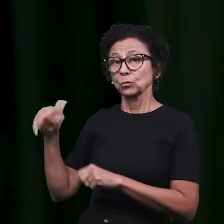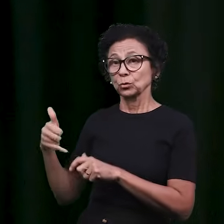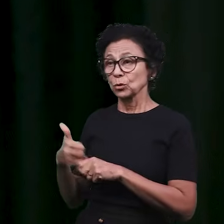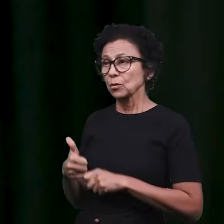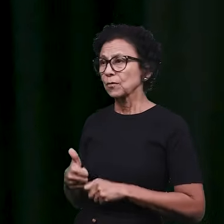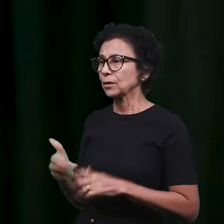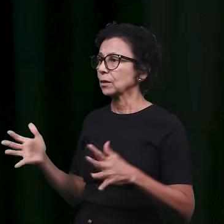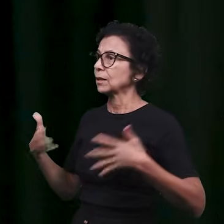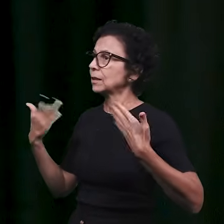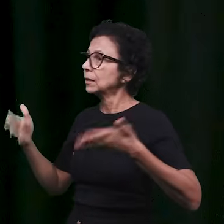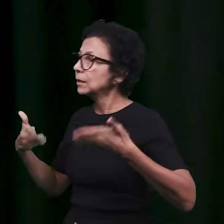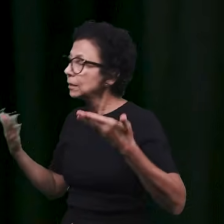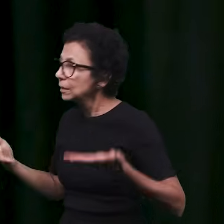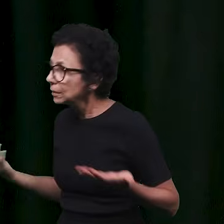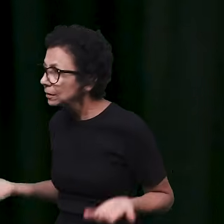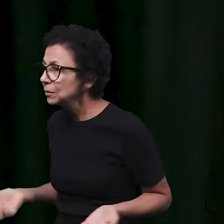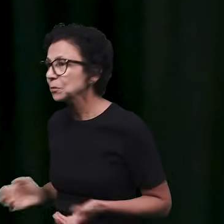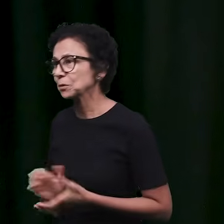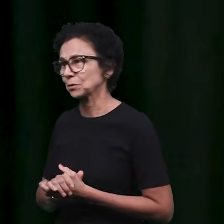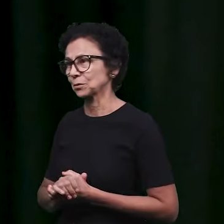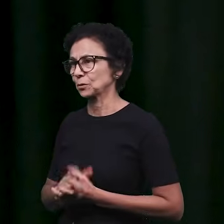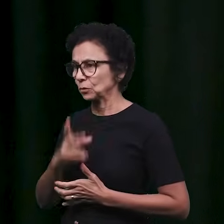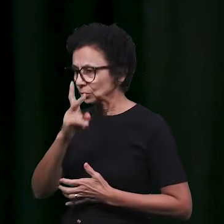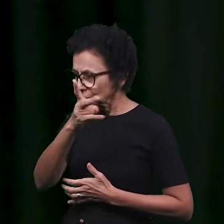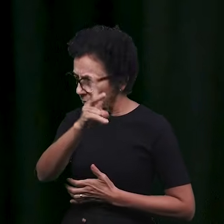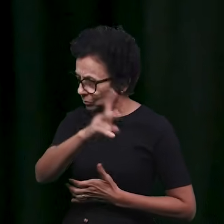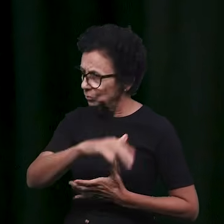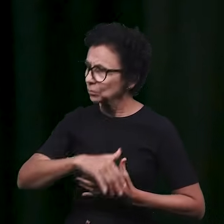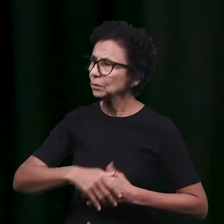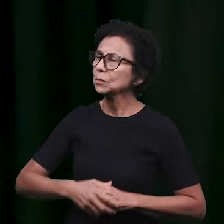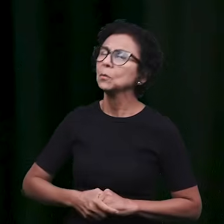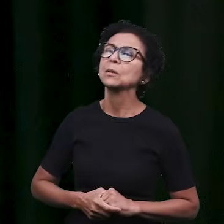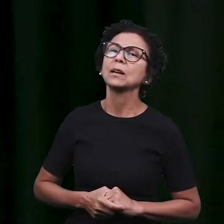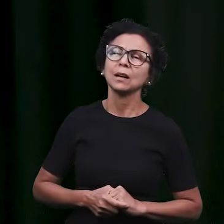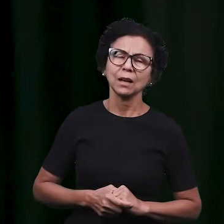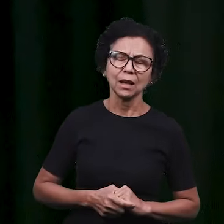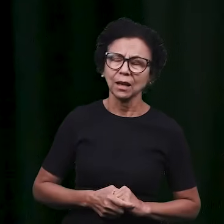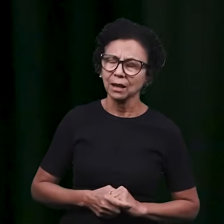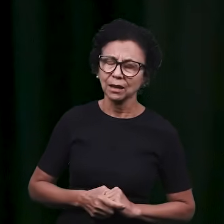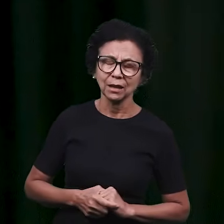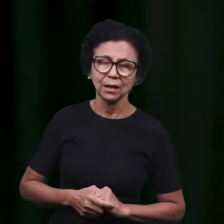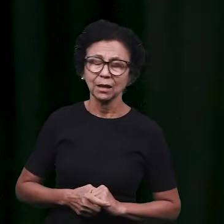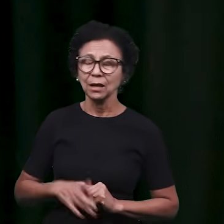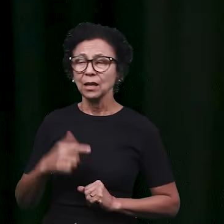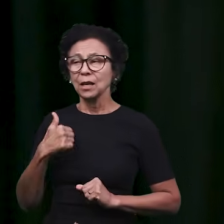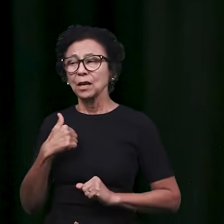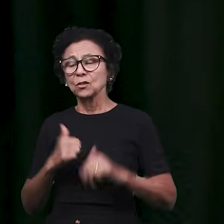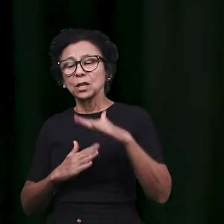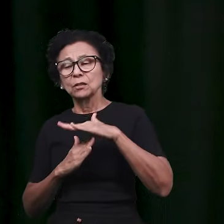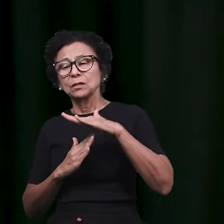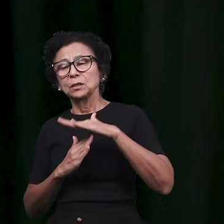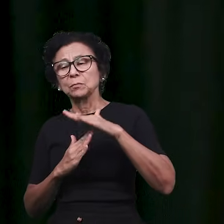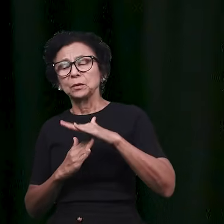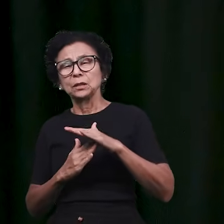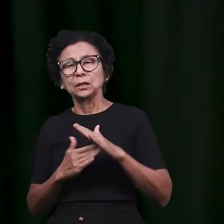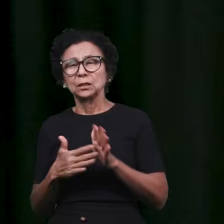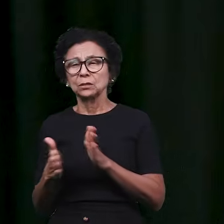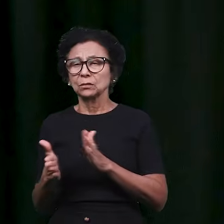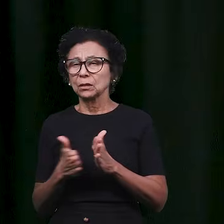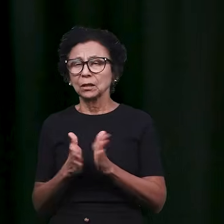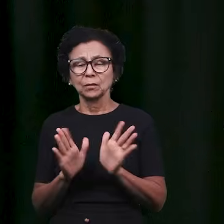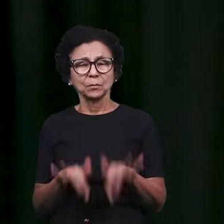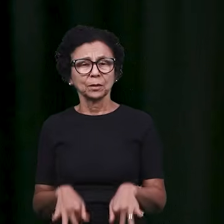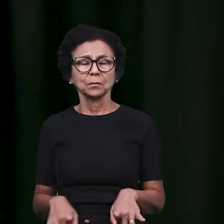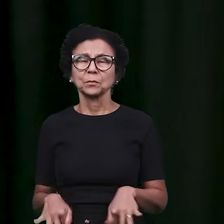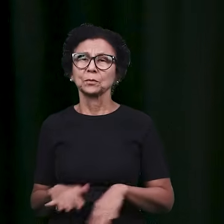de Moisés para ele vai ser essa. Não era eu é o Senhor vai ser contigo. É isso que nós vamos